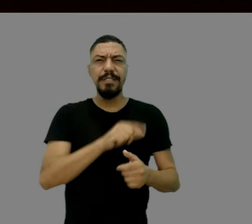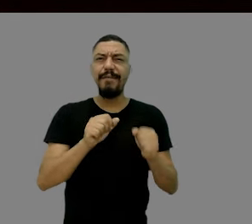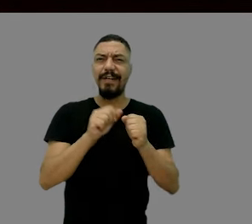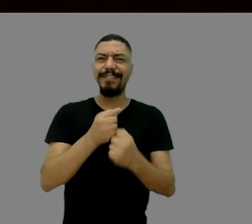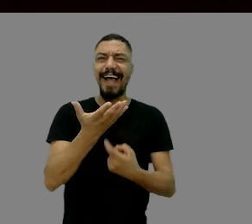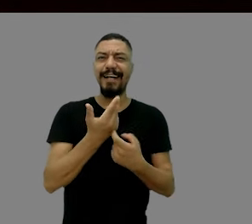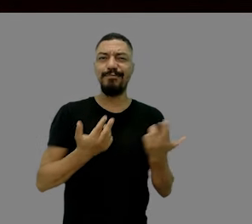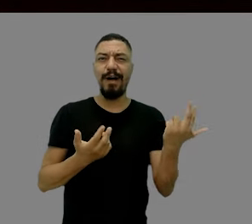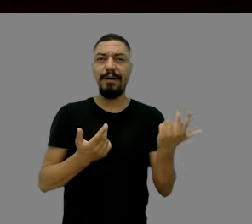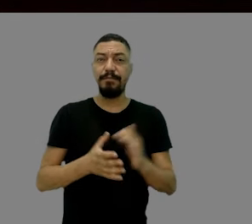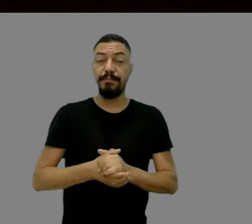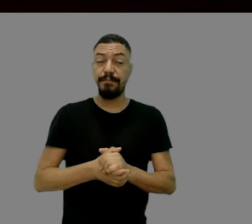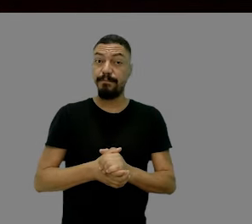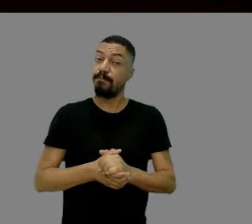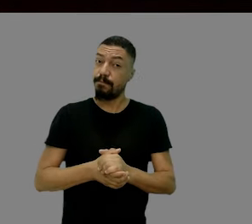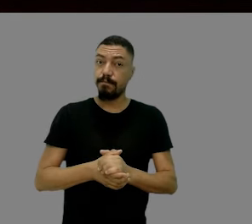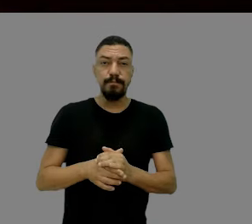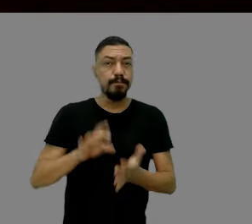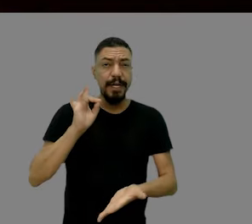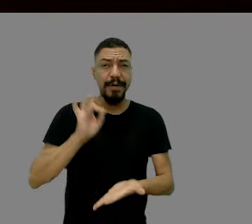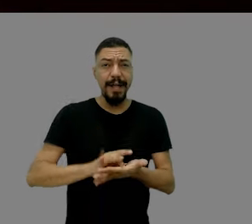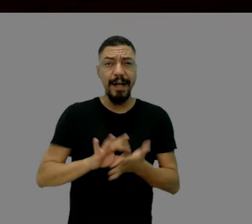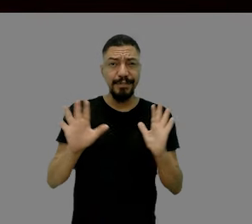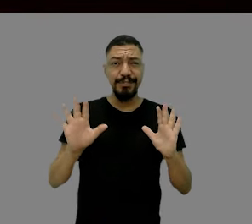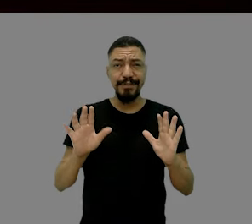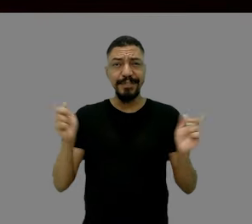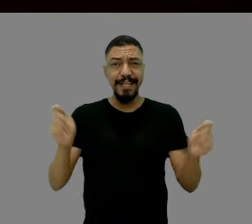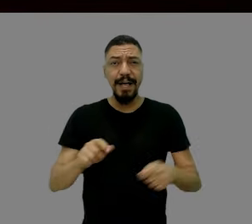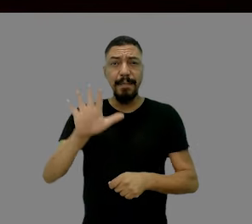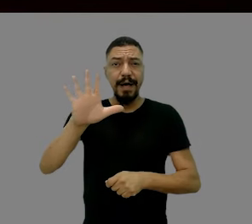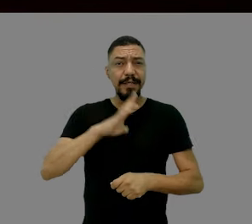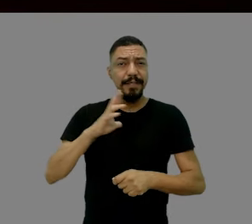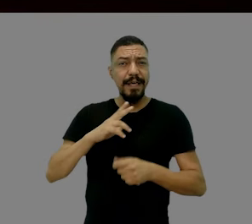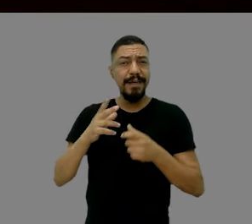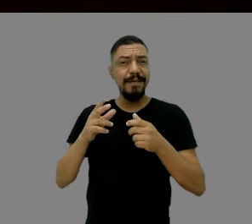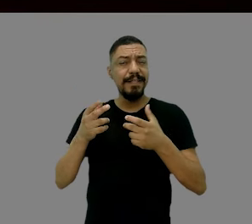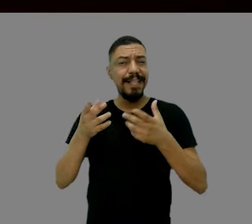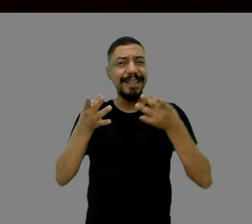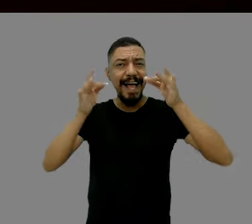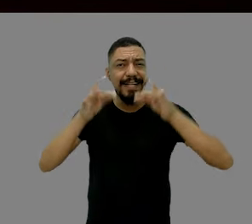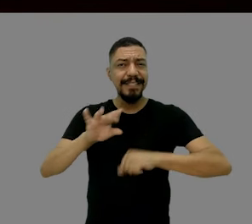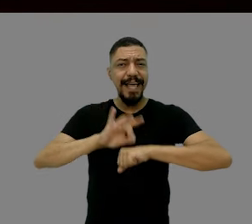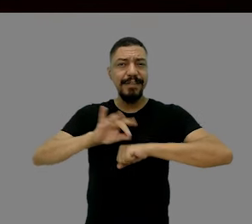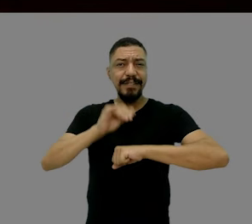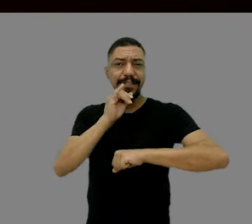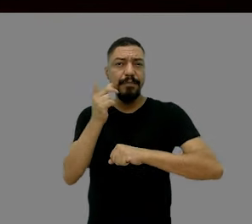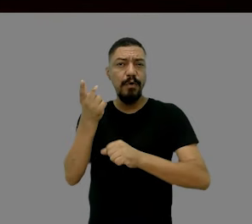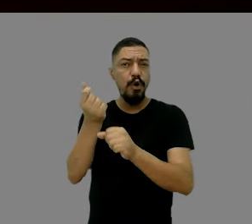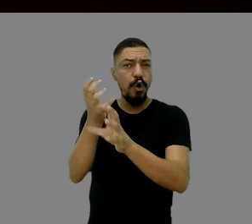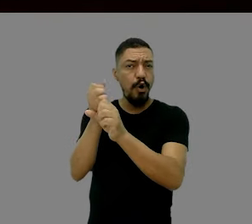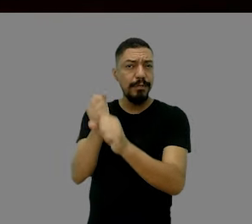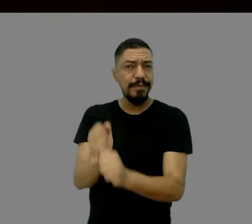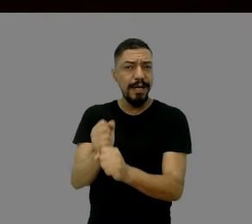métiers técnicos, como, por exemplo, a própria contabilidade, os serviços jurídicos, que a gente não domina. E tá